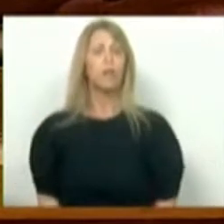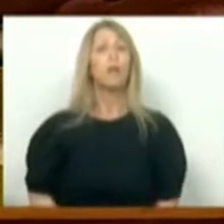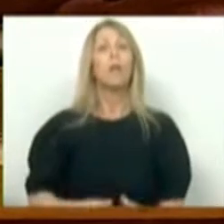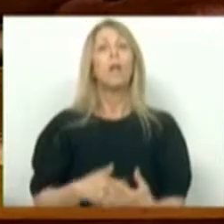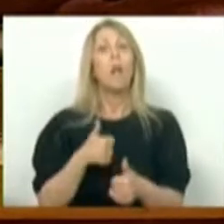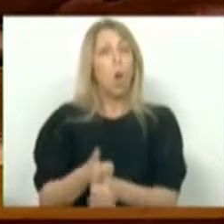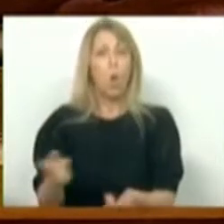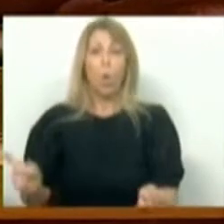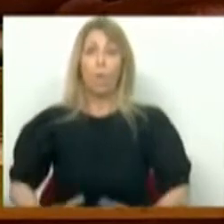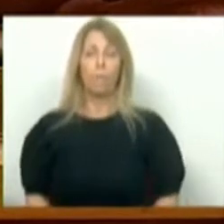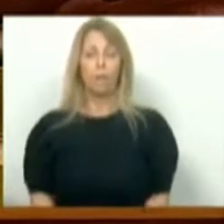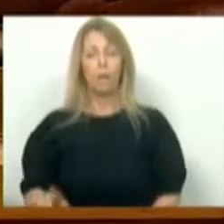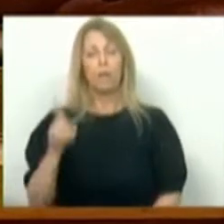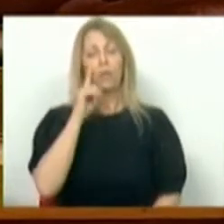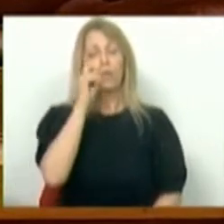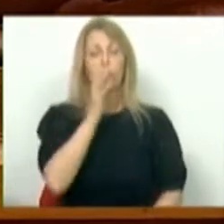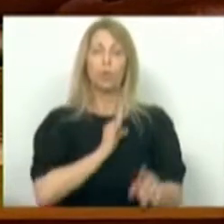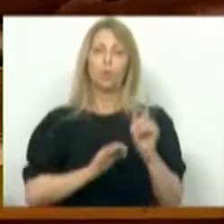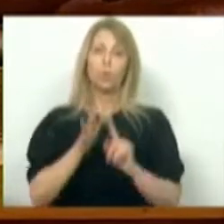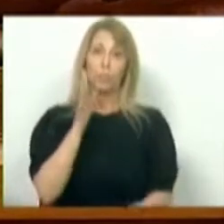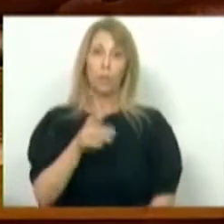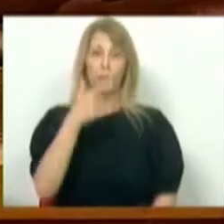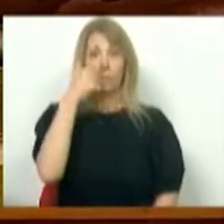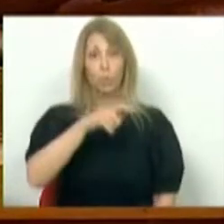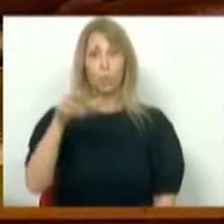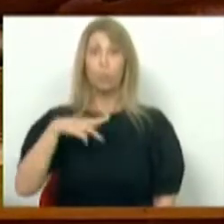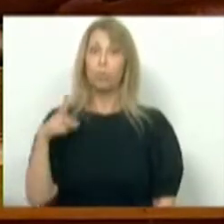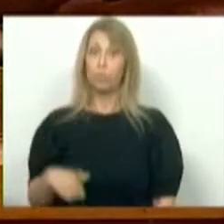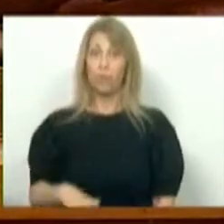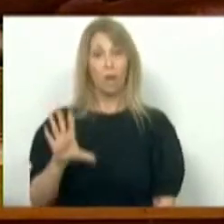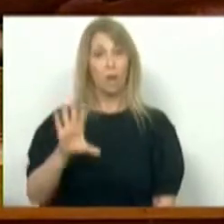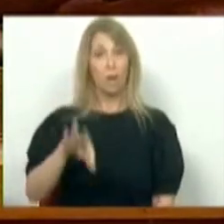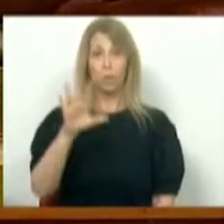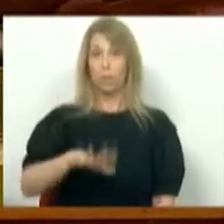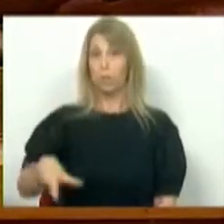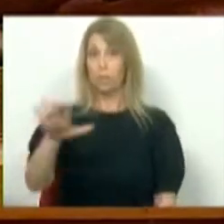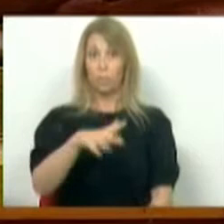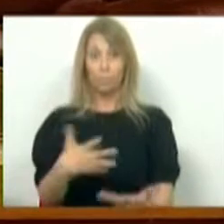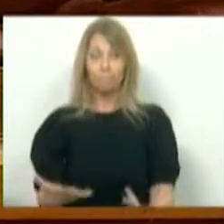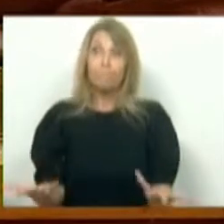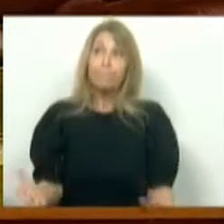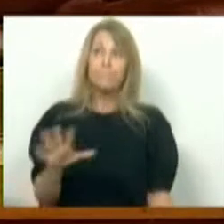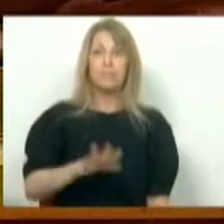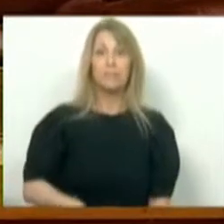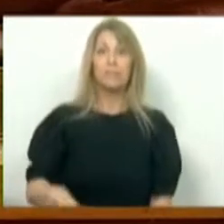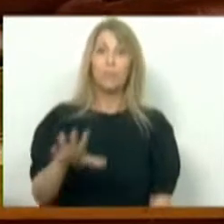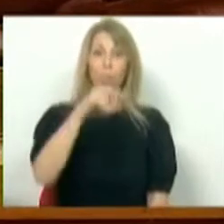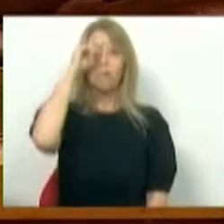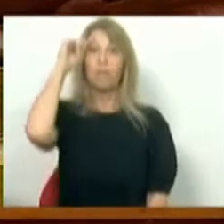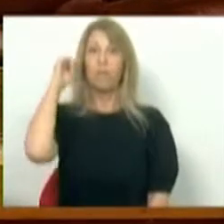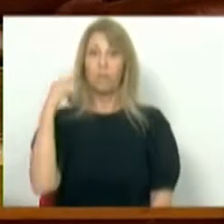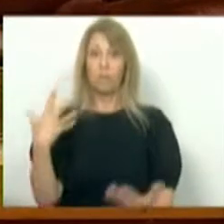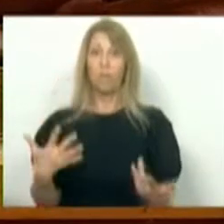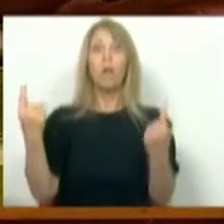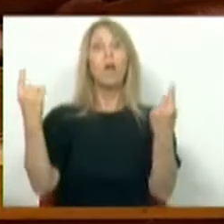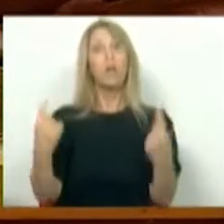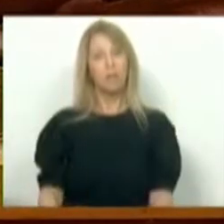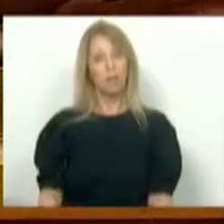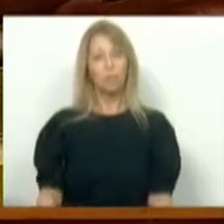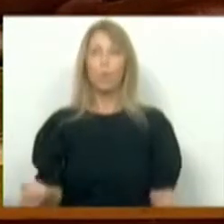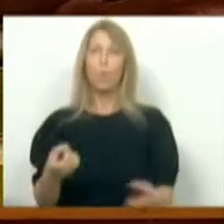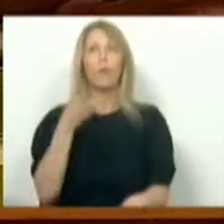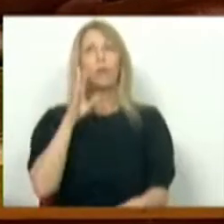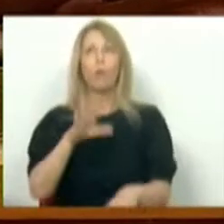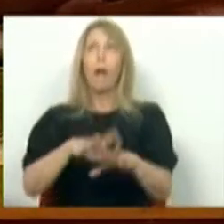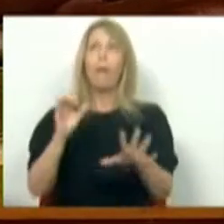não escolheram esta conjuntura, mas no contexto adverso em que vivemos, não foi nem nunca será desculpa para a